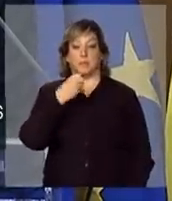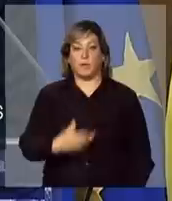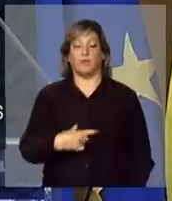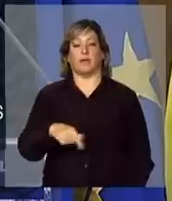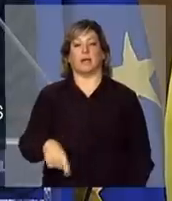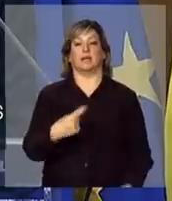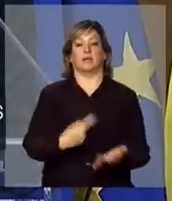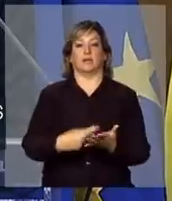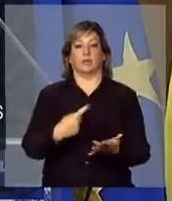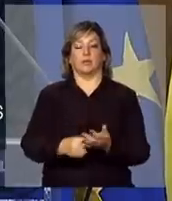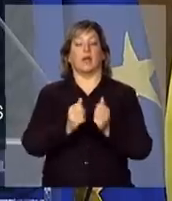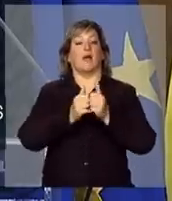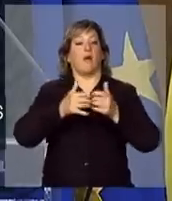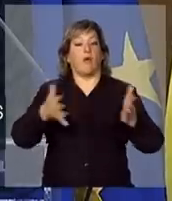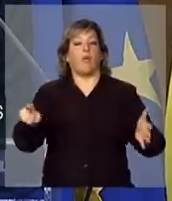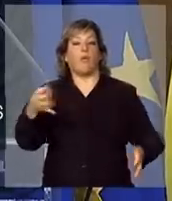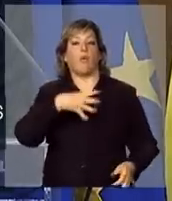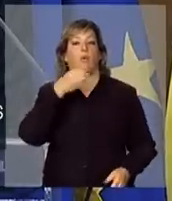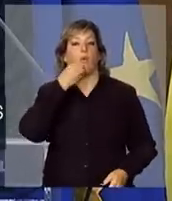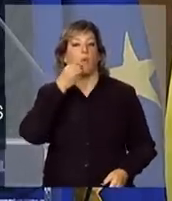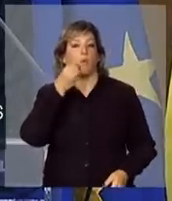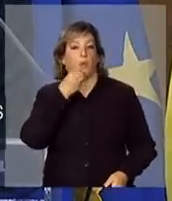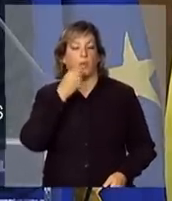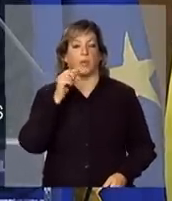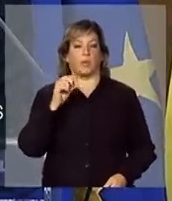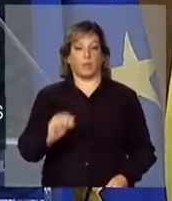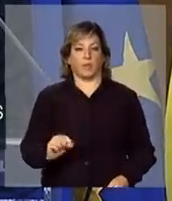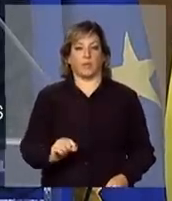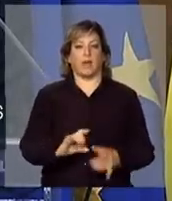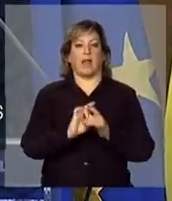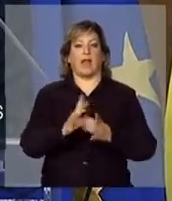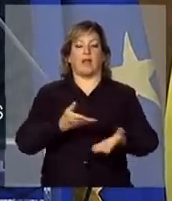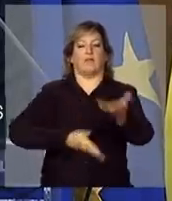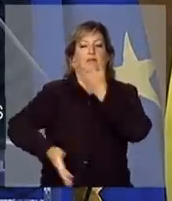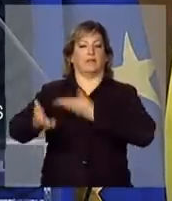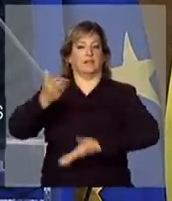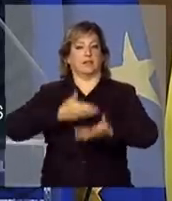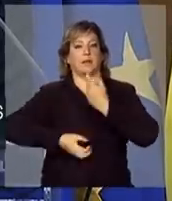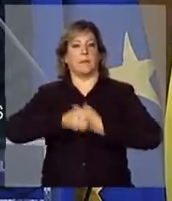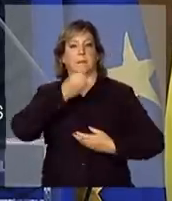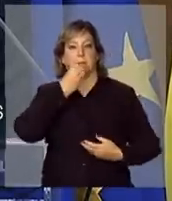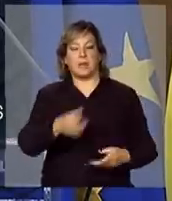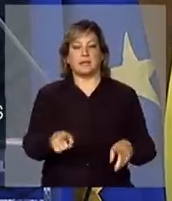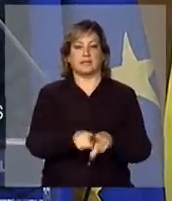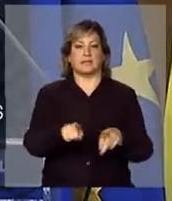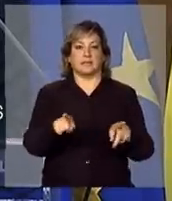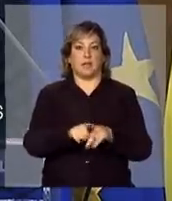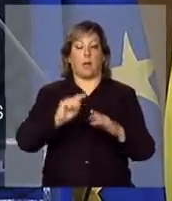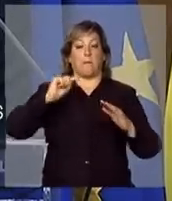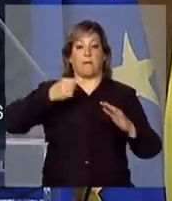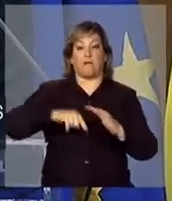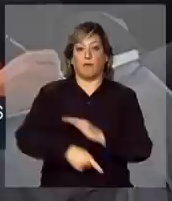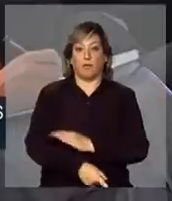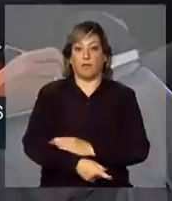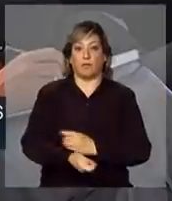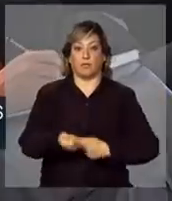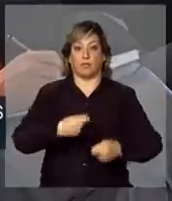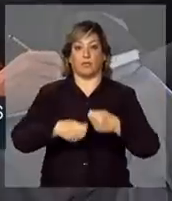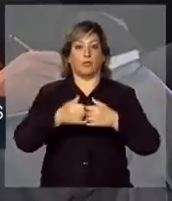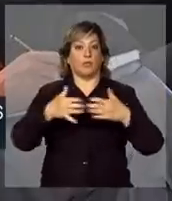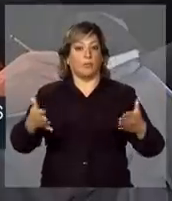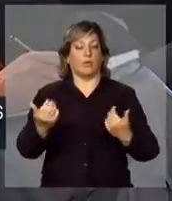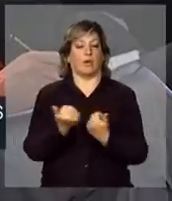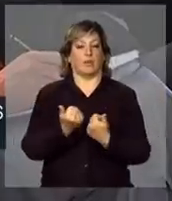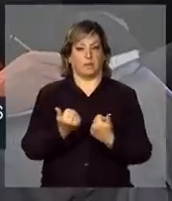possibilidades que consolidariam o livre fluxo de bens, fortaleceria investimentos e abriria novas avenidas de